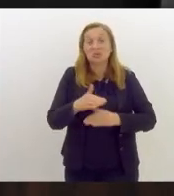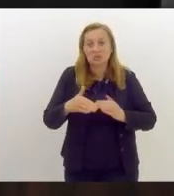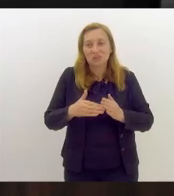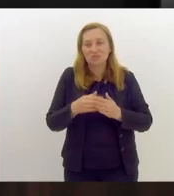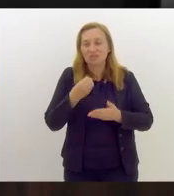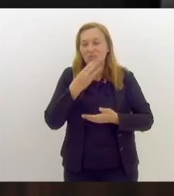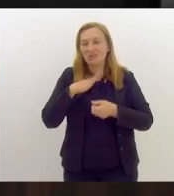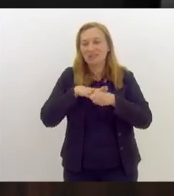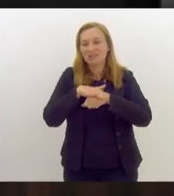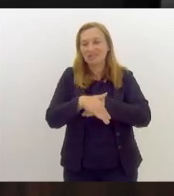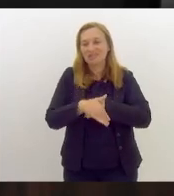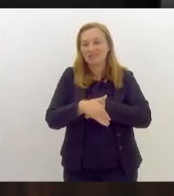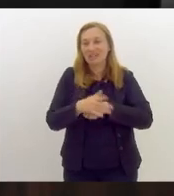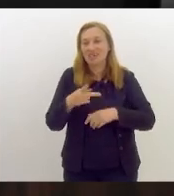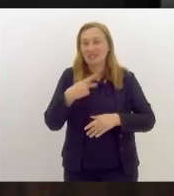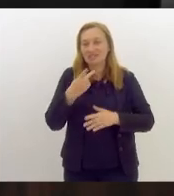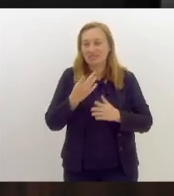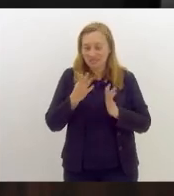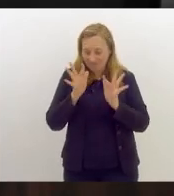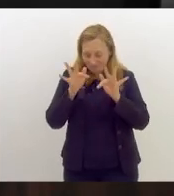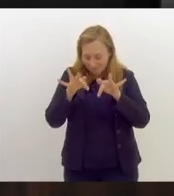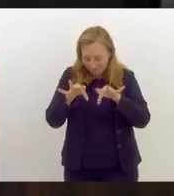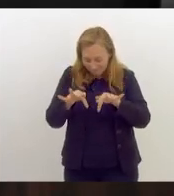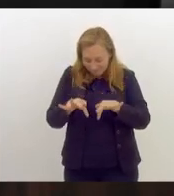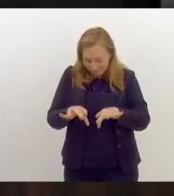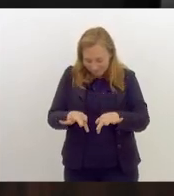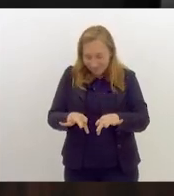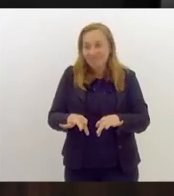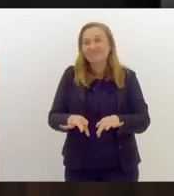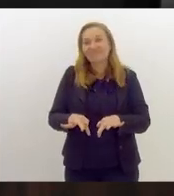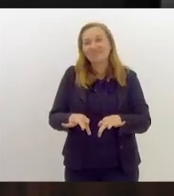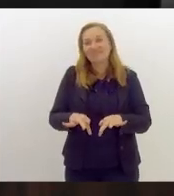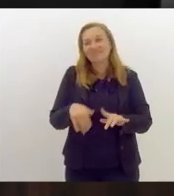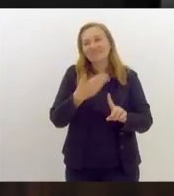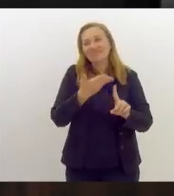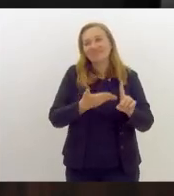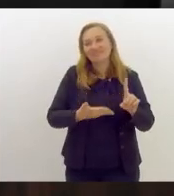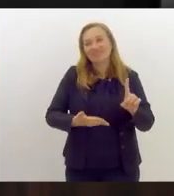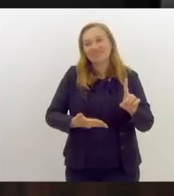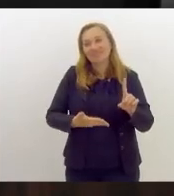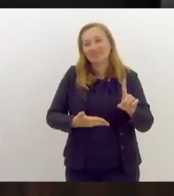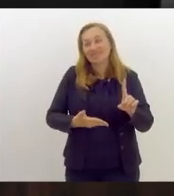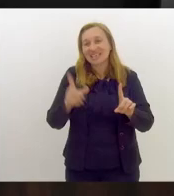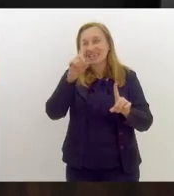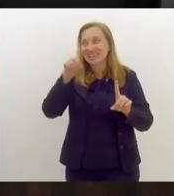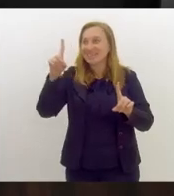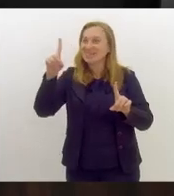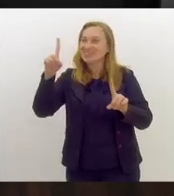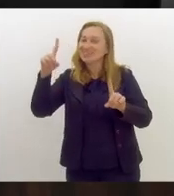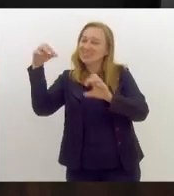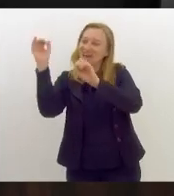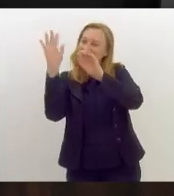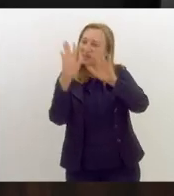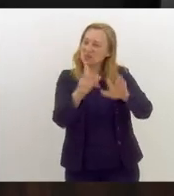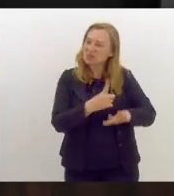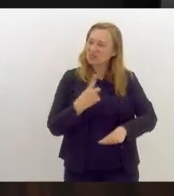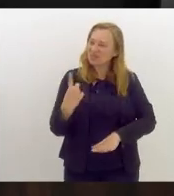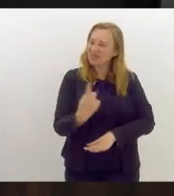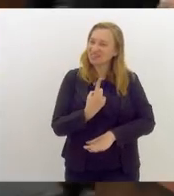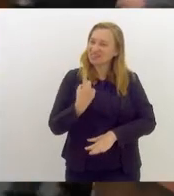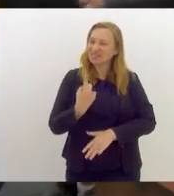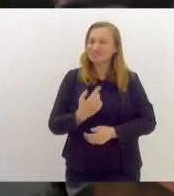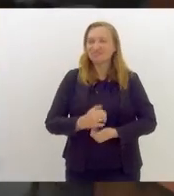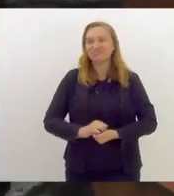uma boa noite declaro encerrada a sessão solene e que Deus nos abençoe